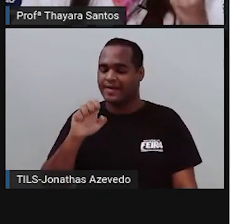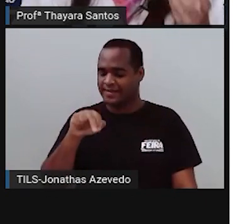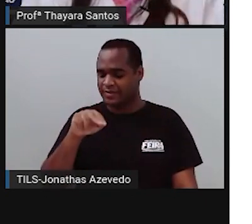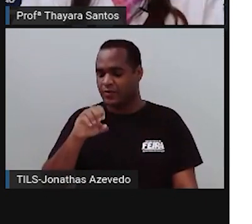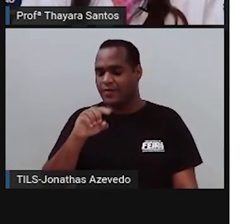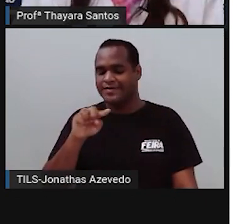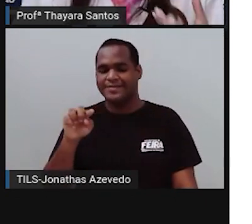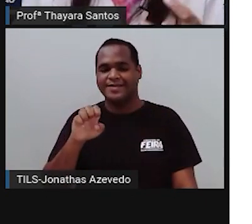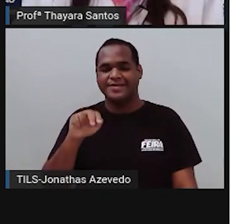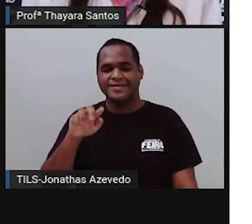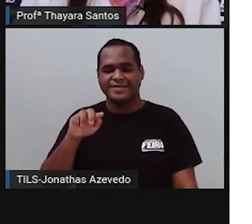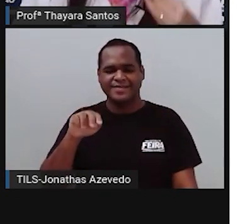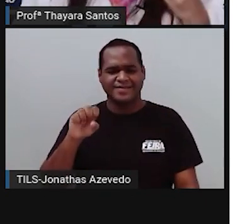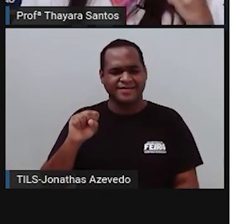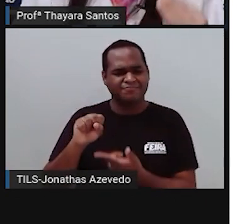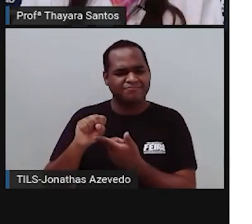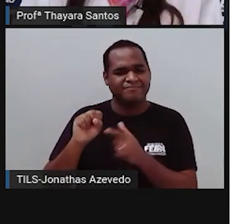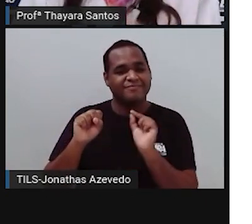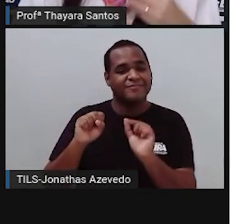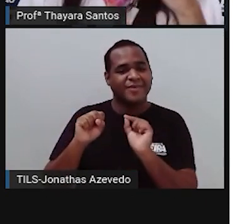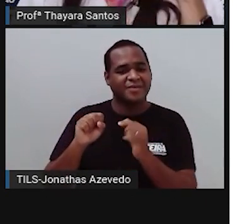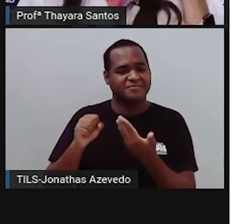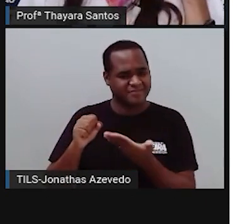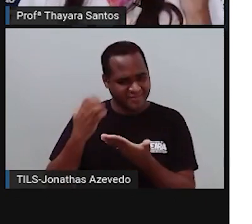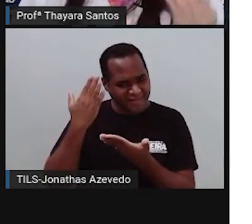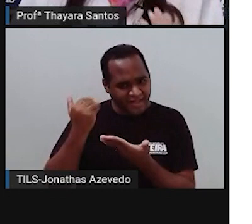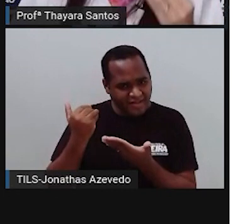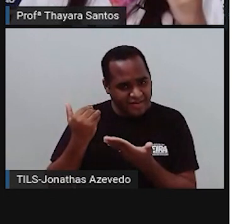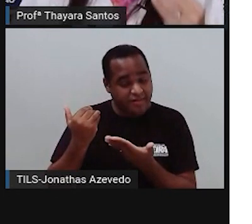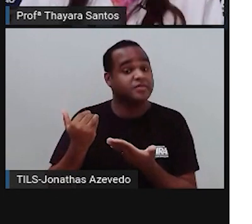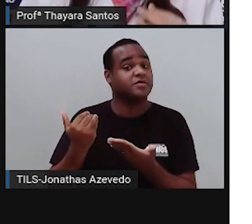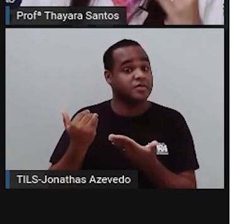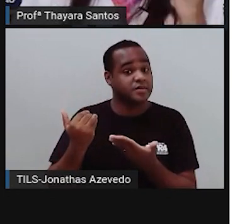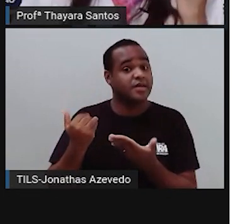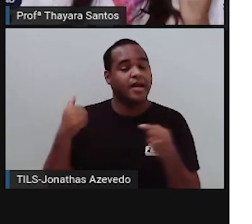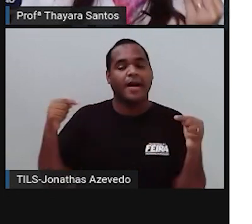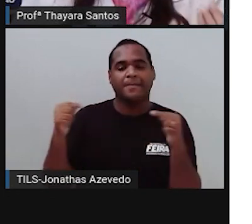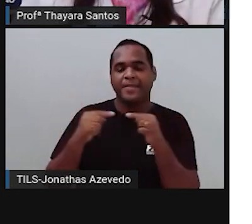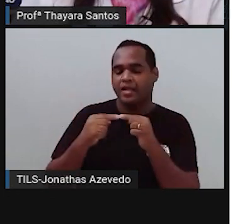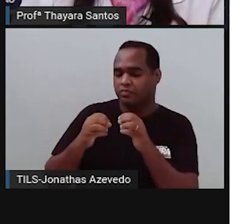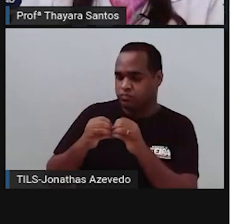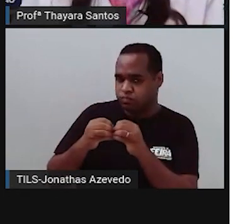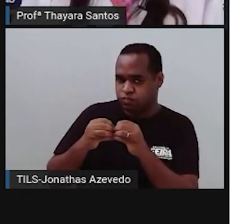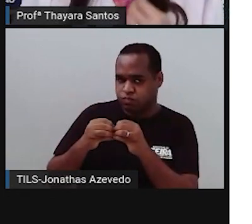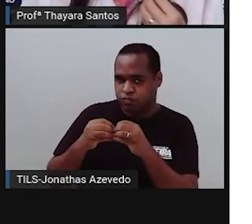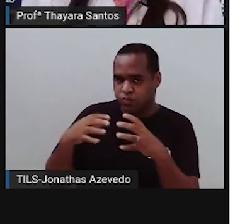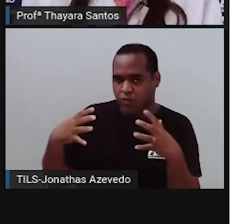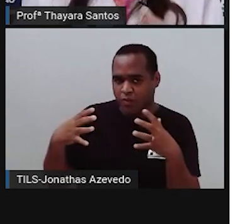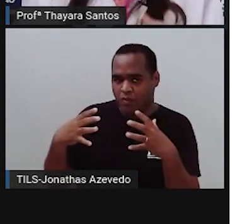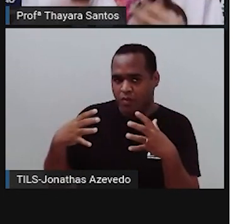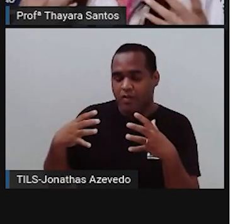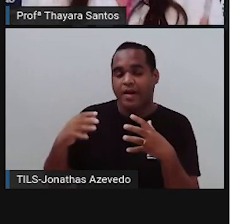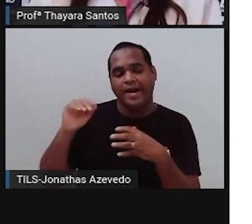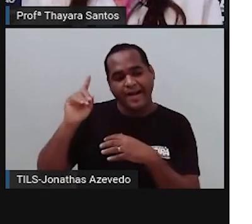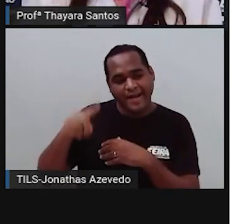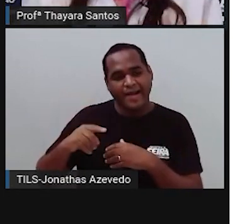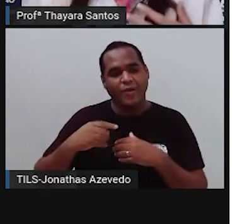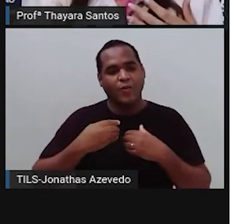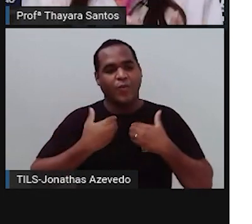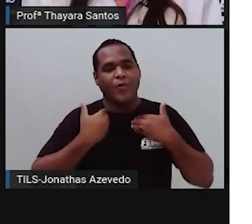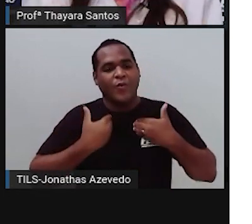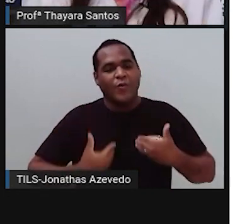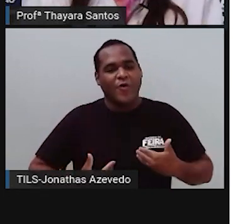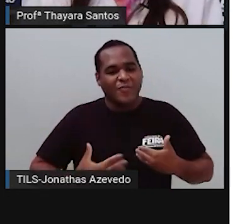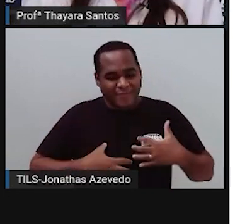essa organogênese? Como o nome já está dizendo, ela é a etapa de formação dos órgãos